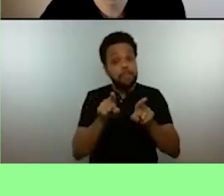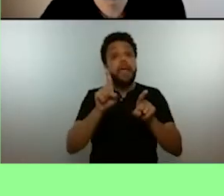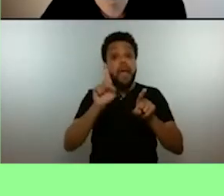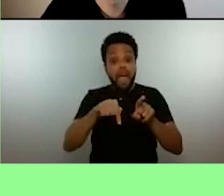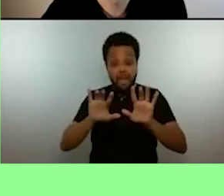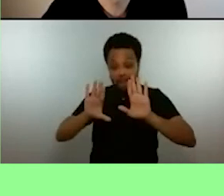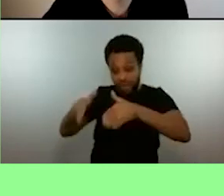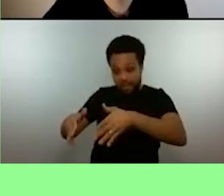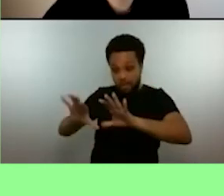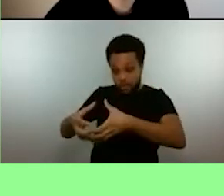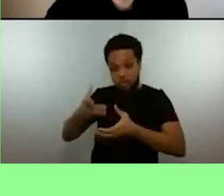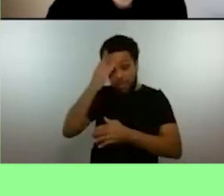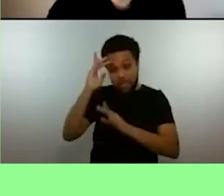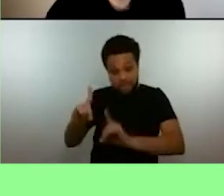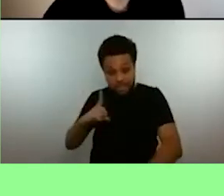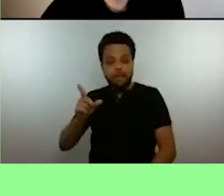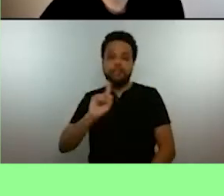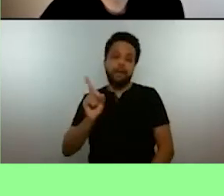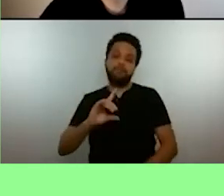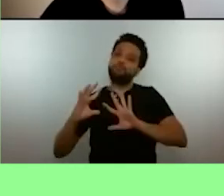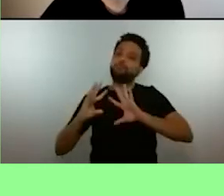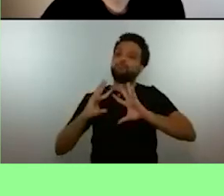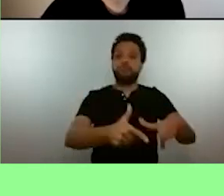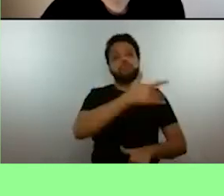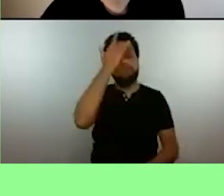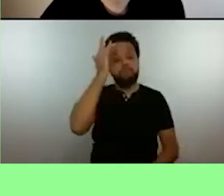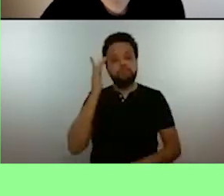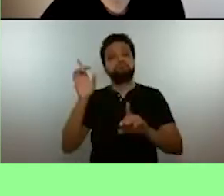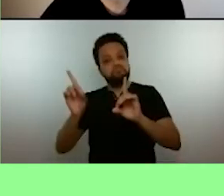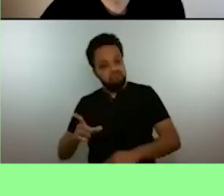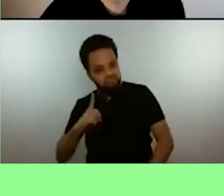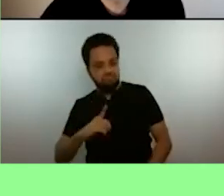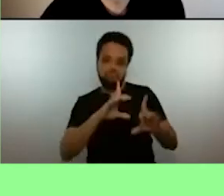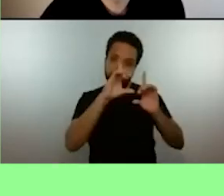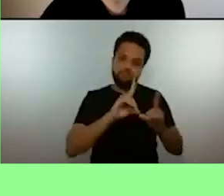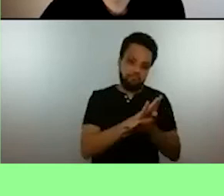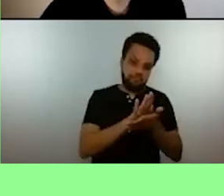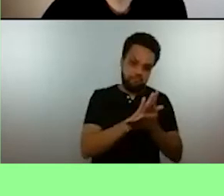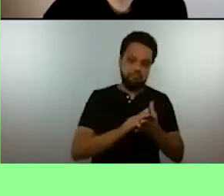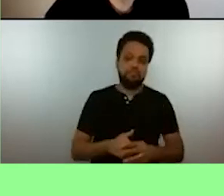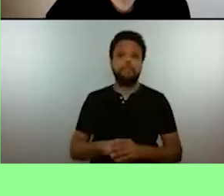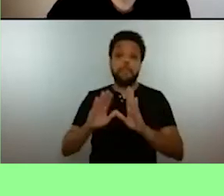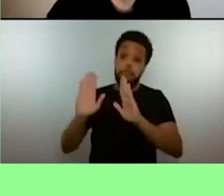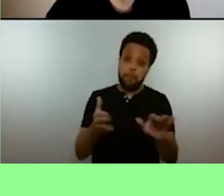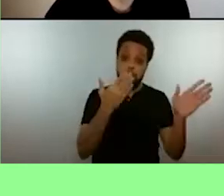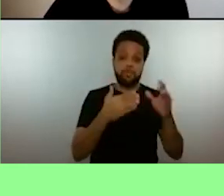tem deficiência, são para todos, né? Pode passar, por favor, Cláudio.